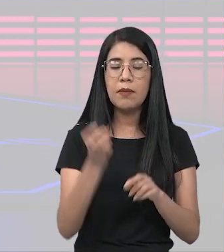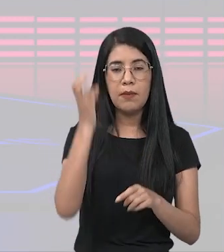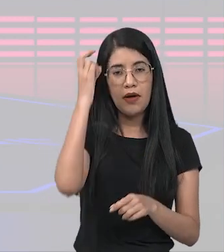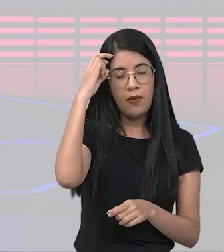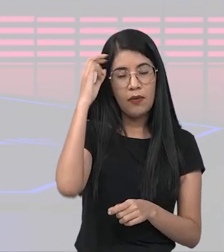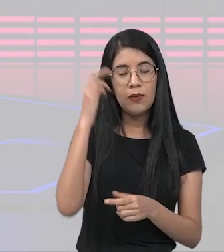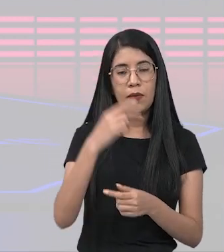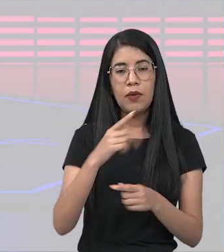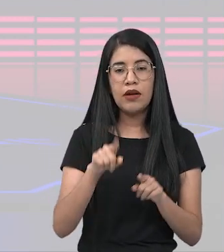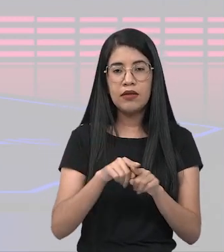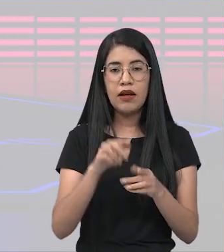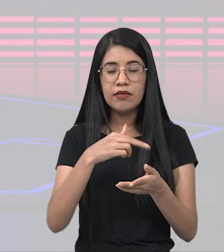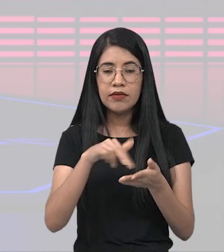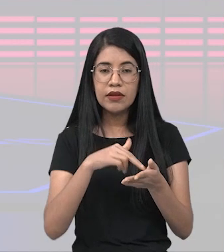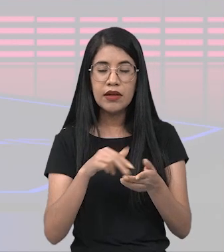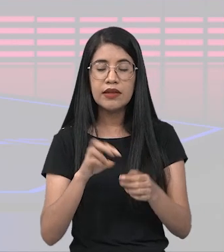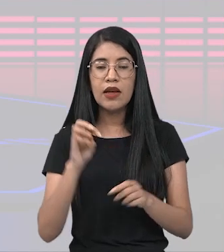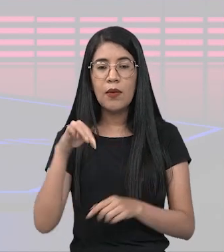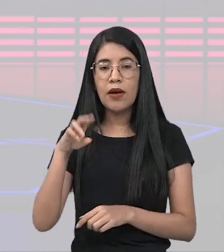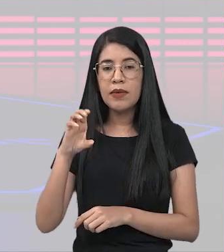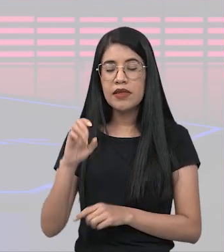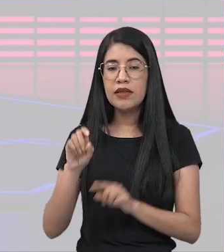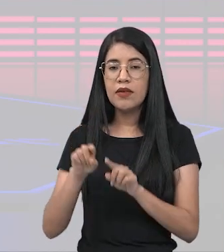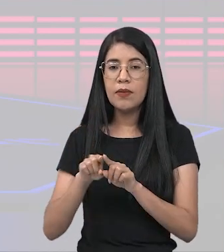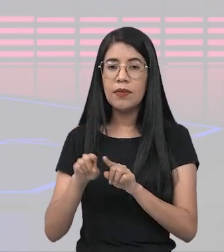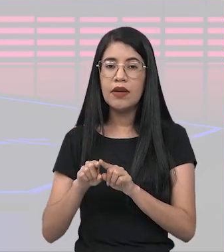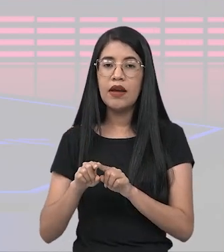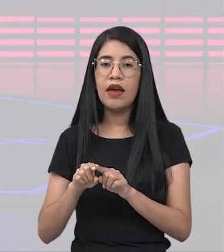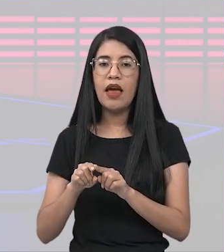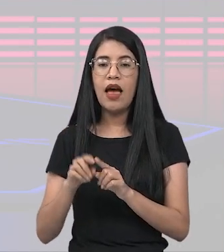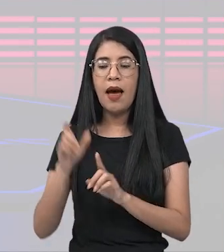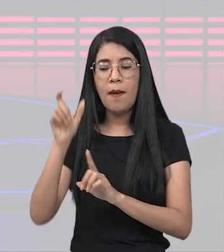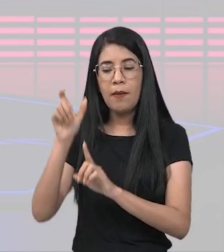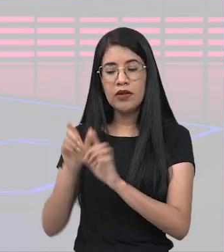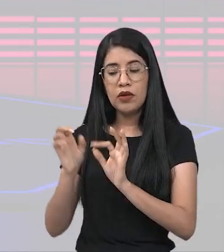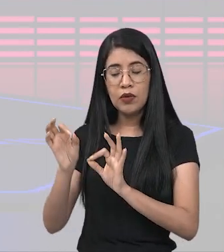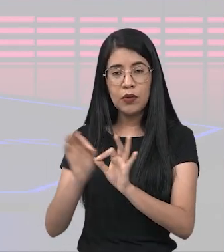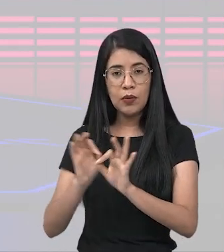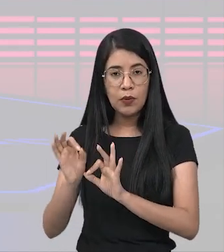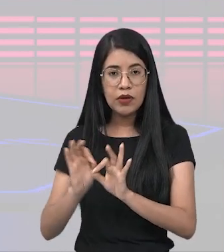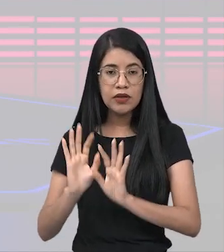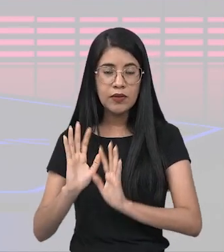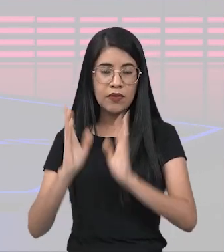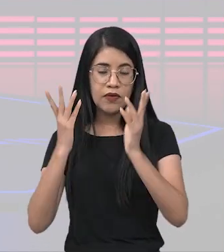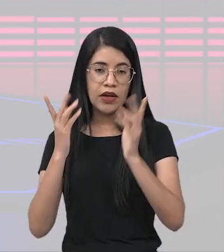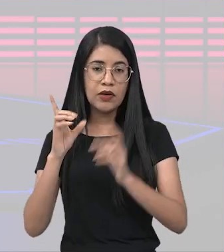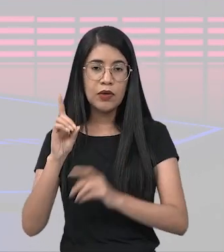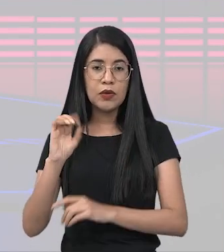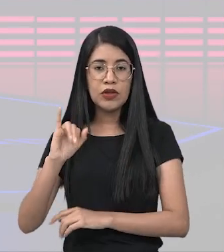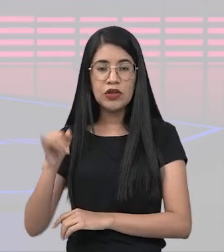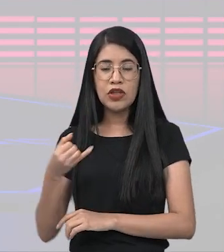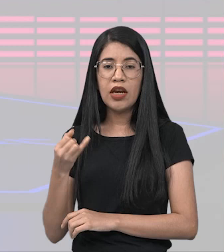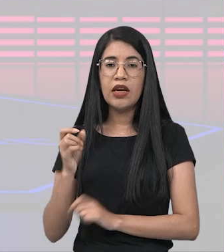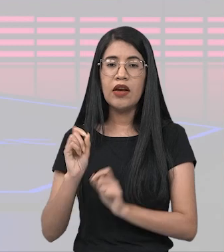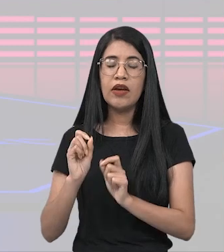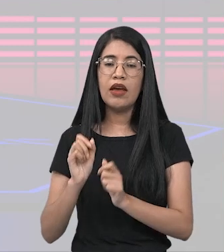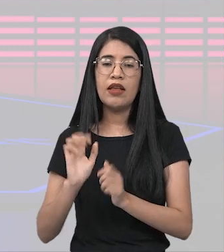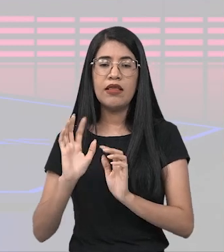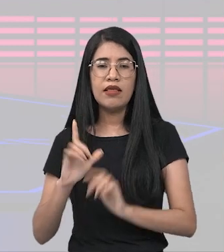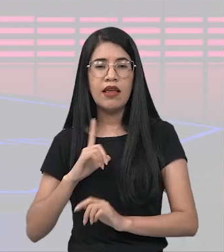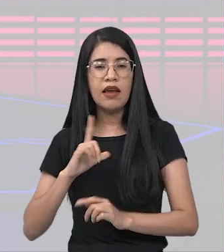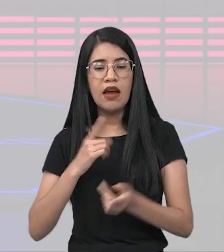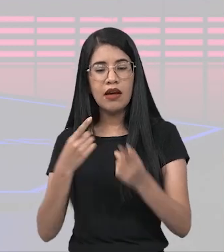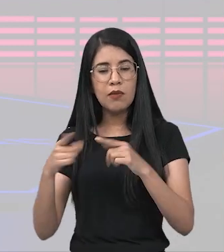como o MC, que é o MC, é uma abreviação de mestre de cerimônias, e o DJ, que é o que faz o acompanhamento